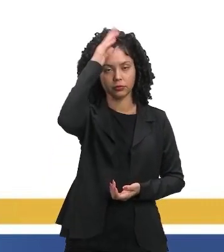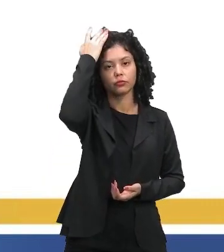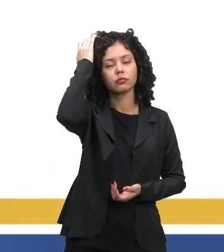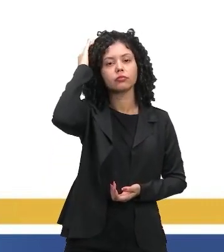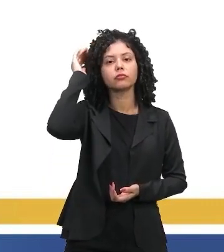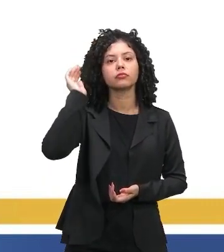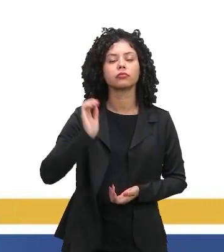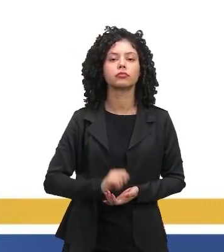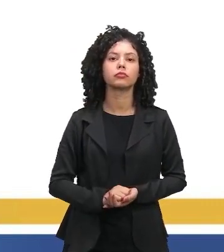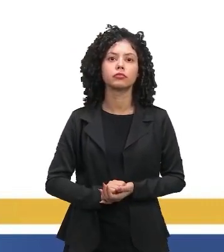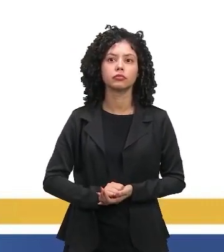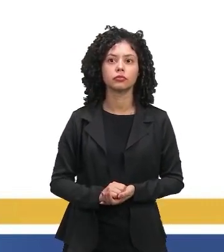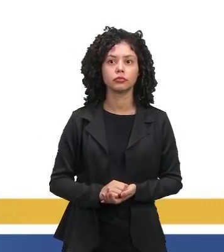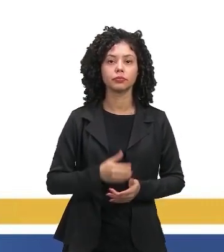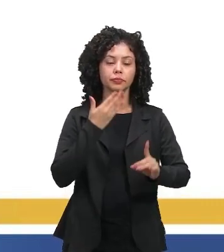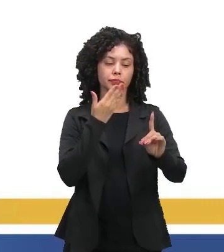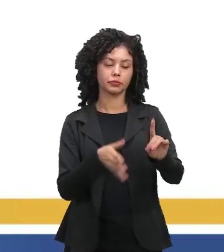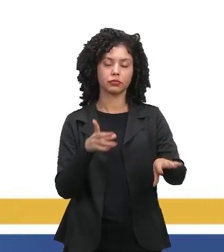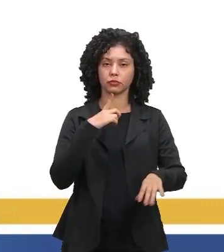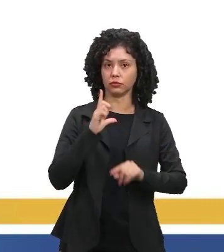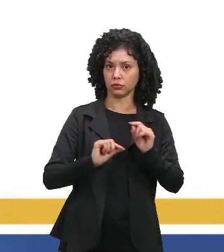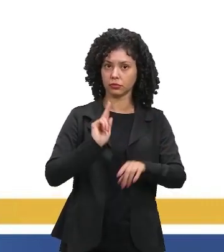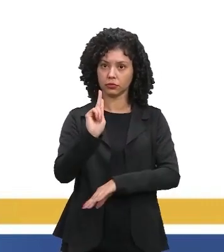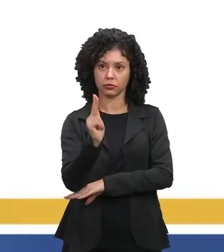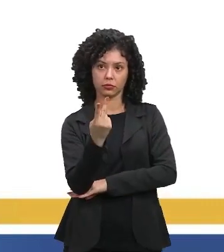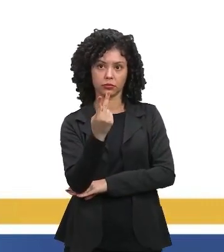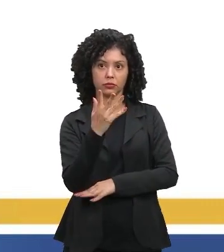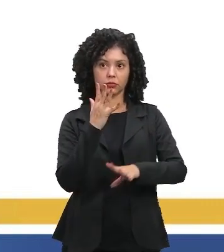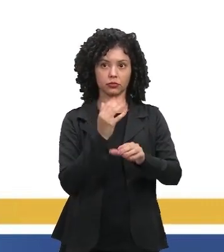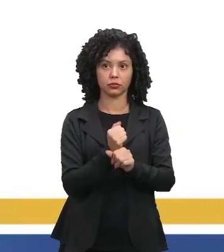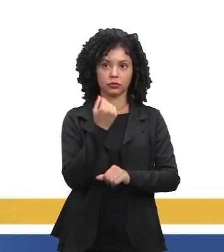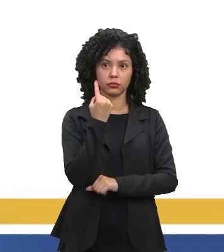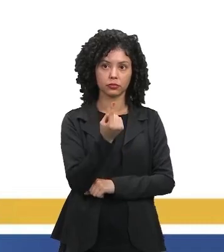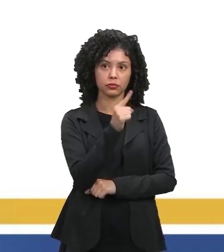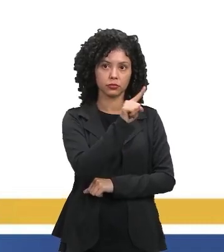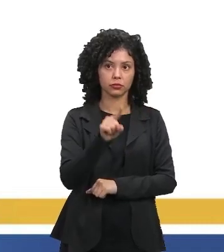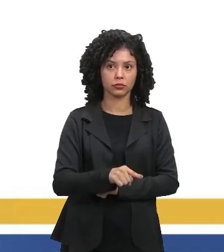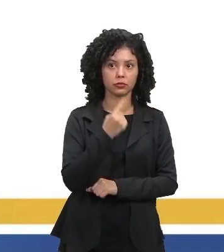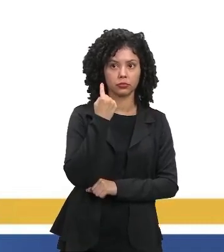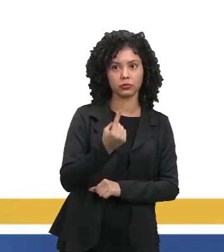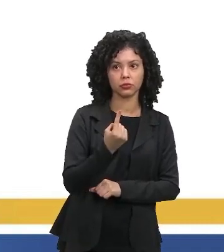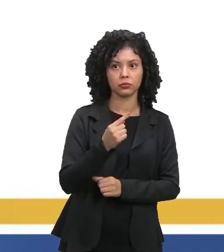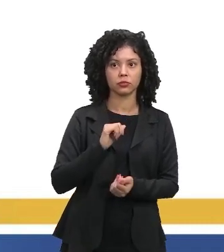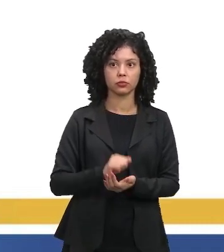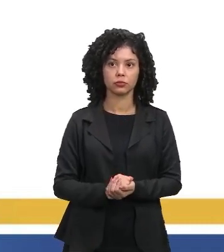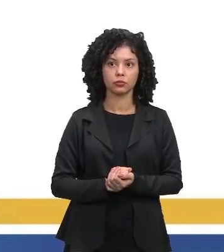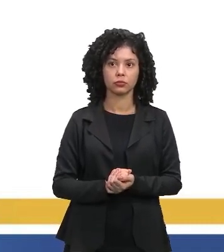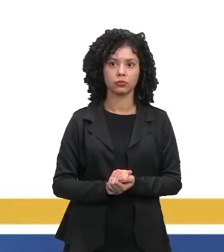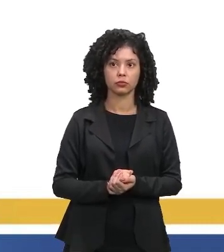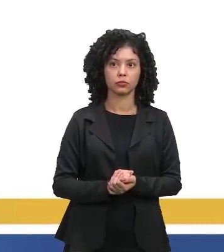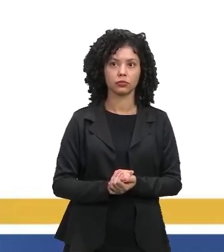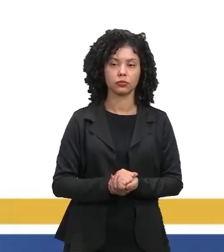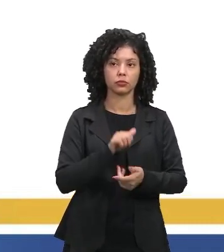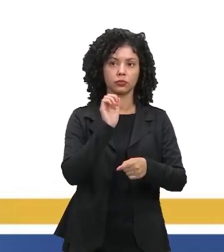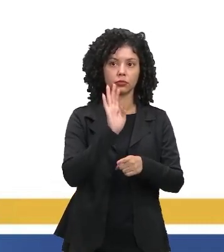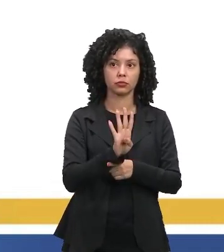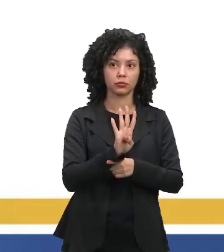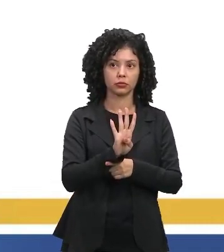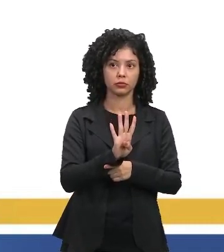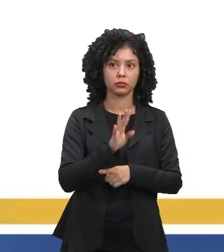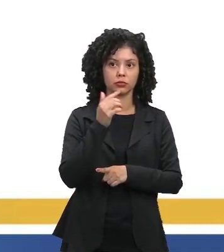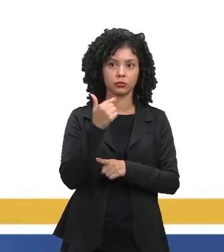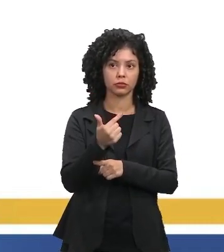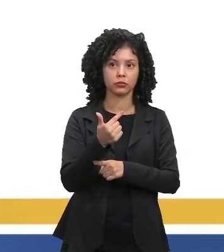Então, nessa representação aqui, nós temos hidrogênio, a massa é 1, número atômico 1, o hélio, a massa 4, número